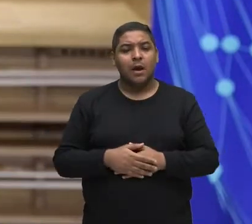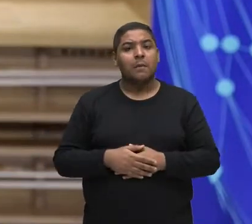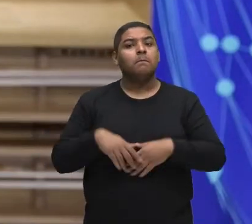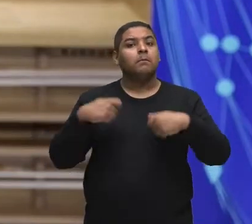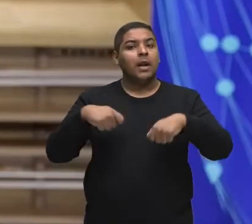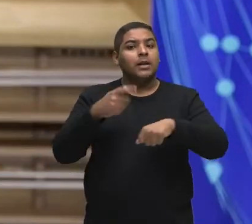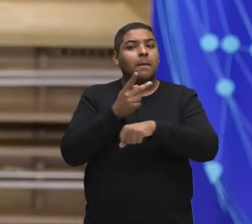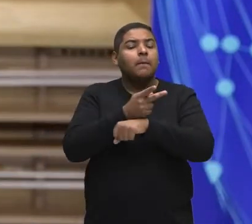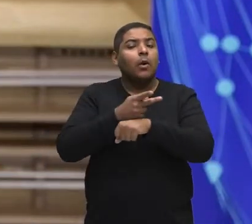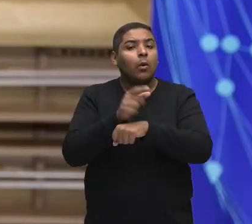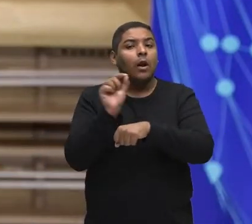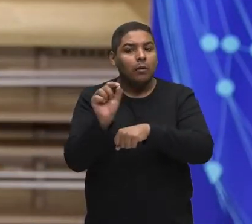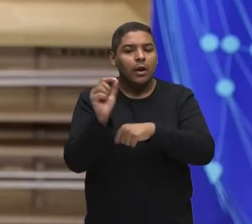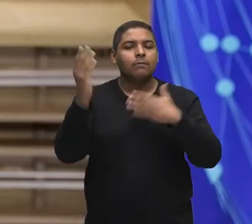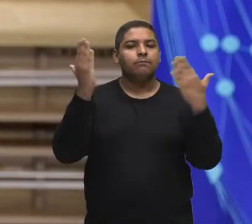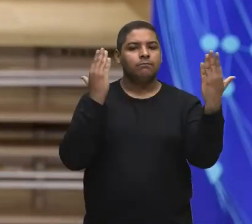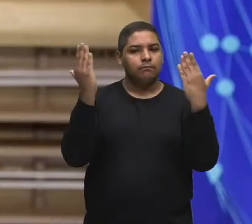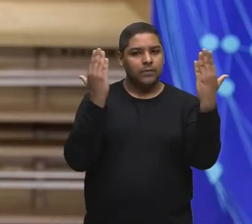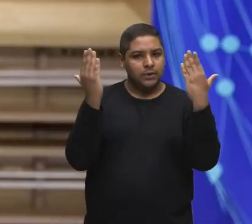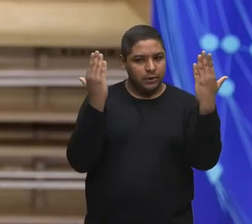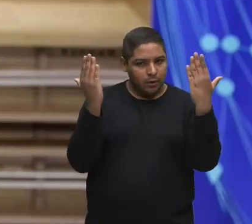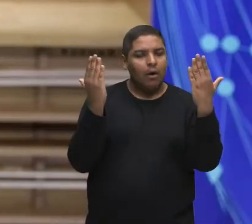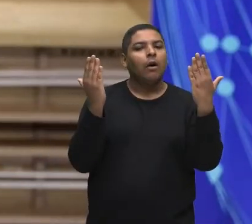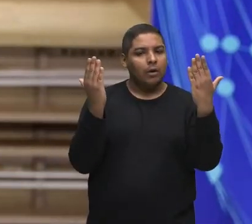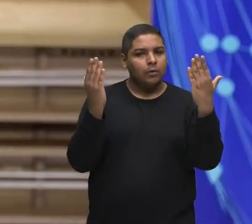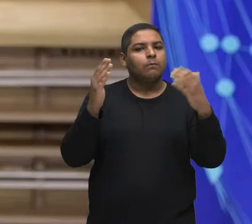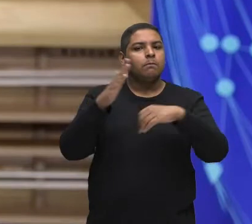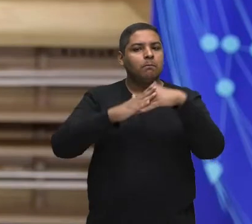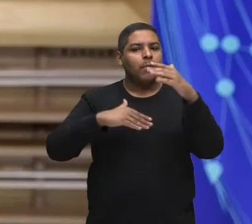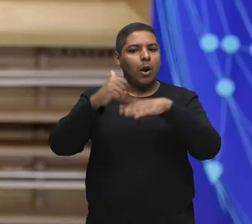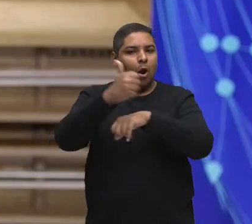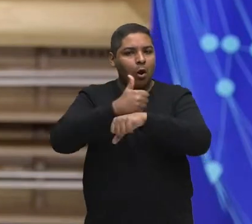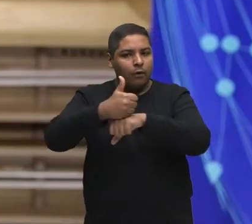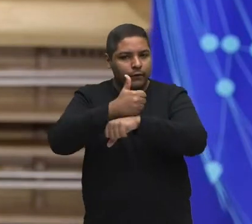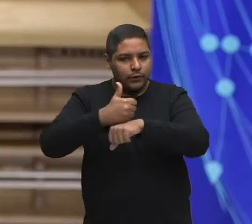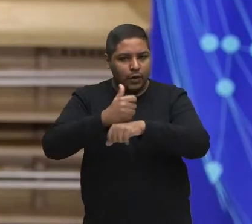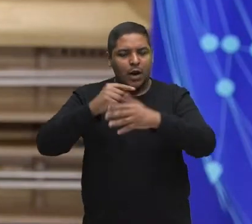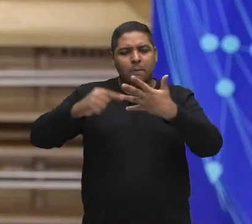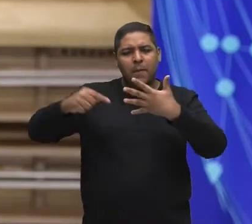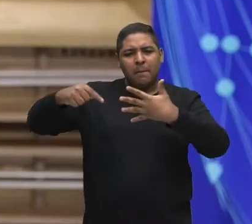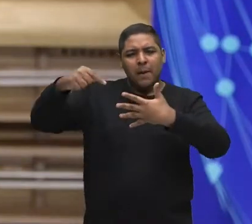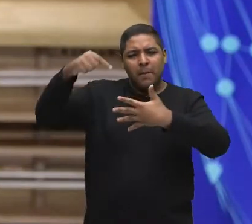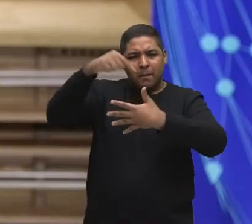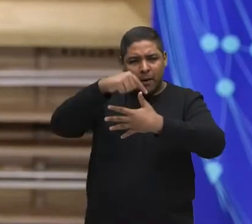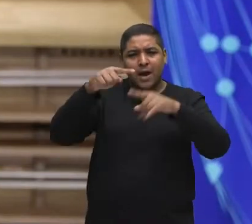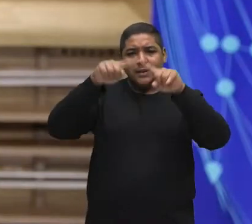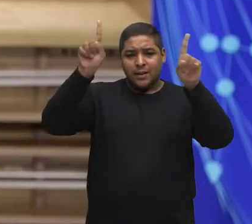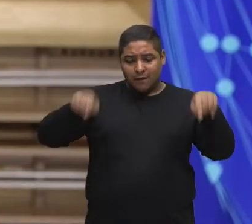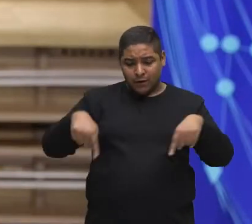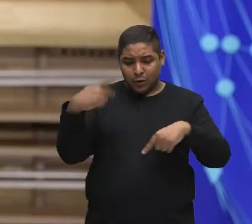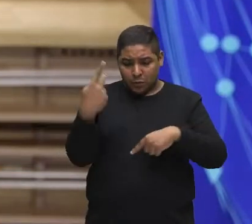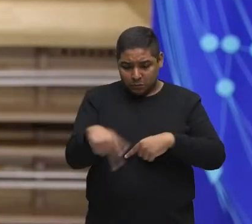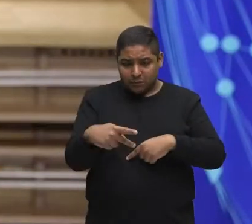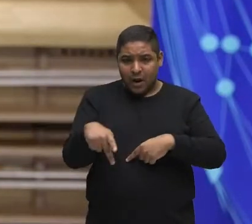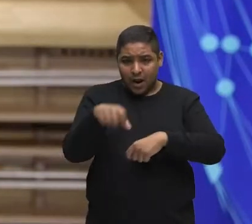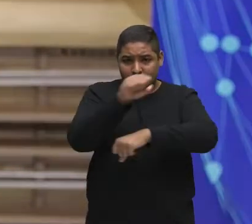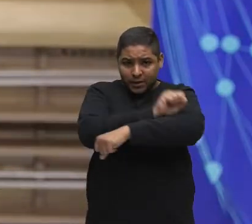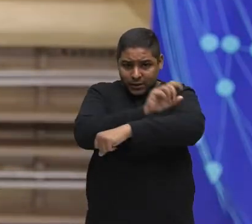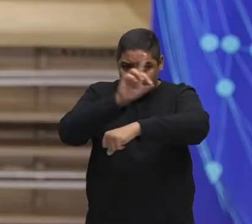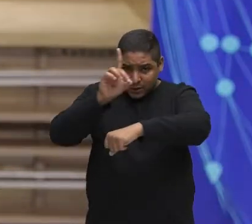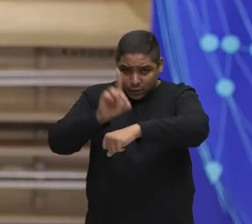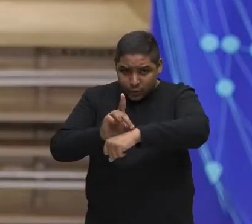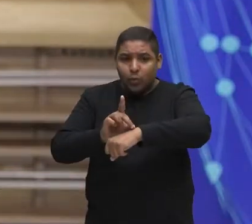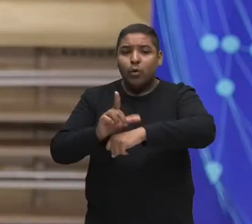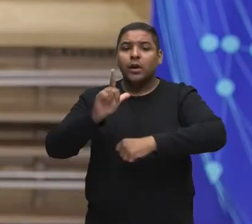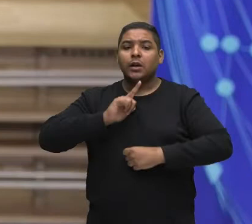ajuda profissional. Nesse sentido, o acolhimento multiprofissional ao servidor da educação está disponível